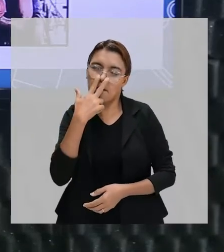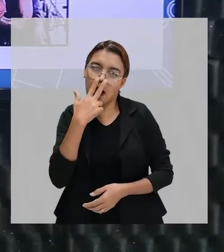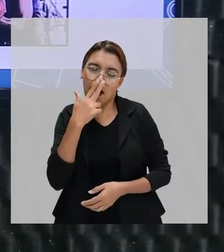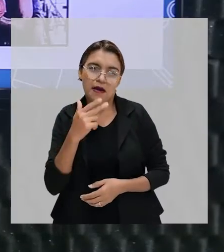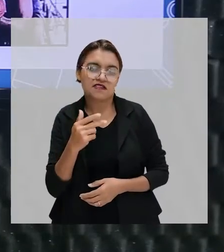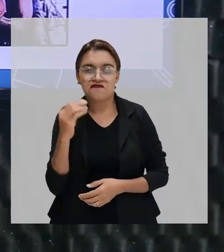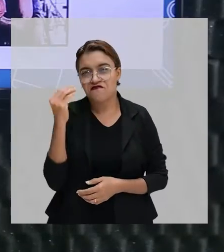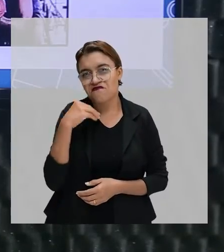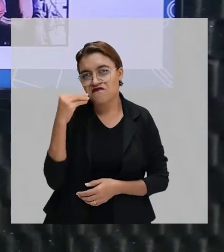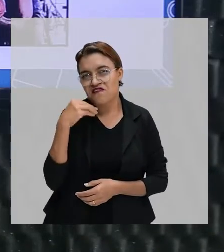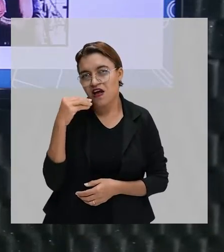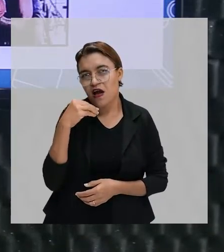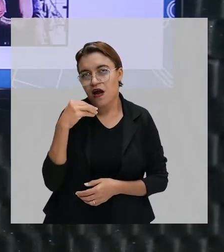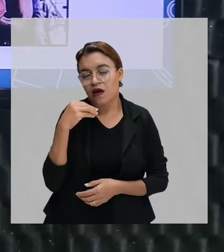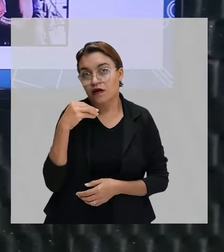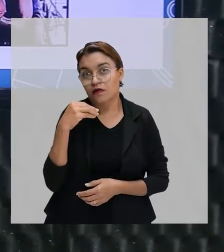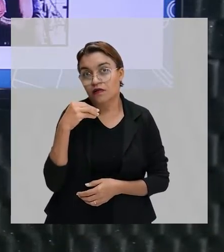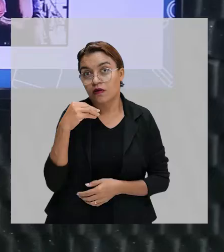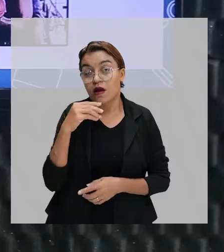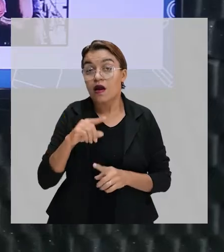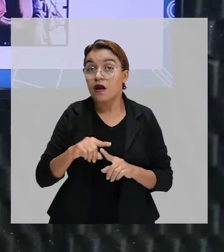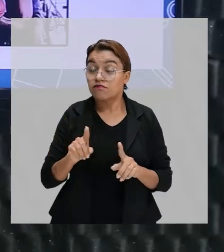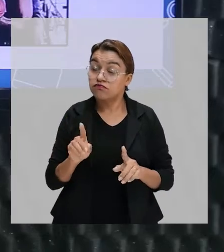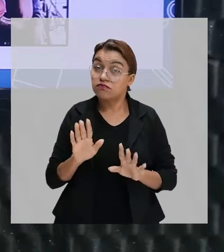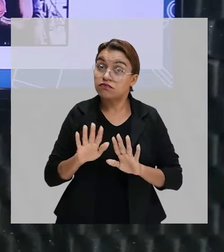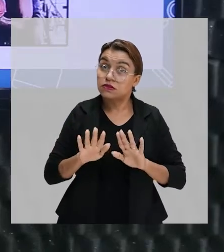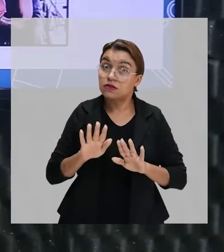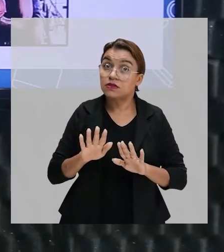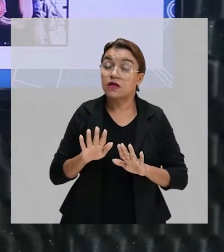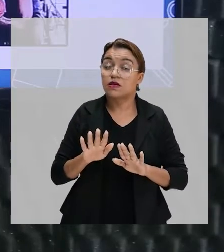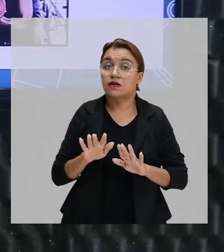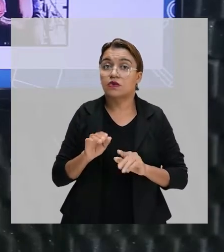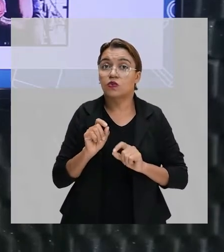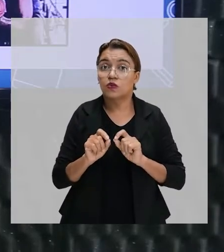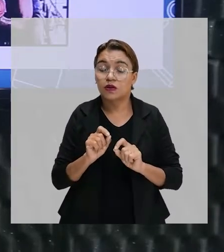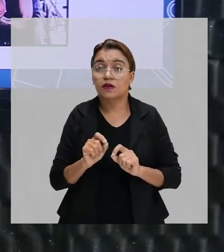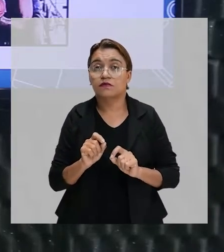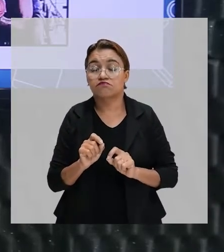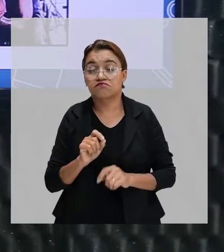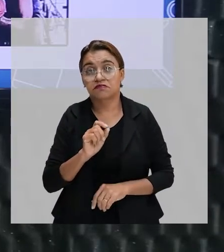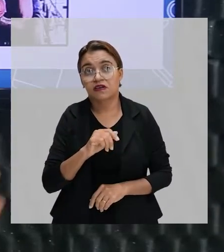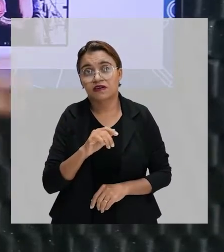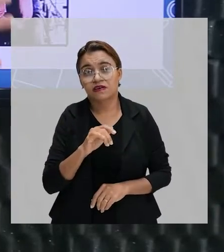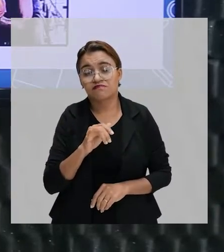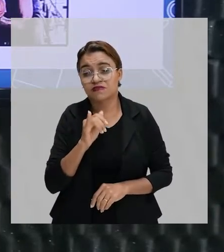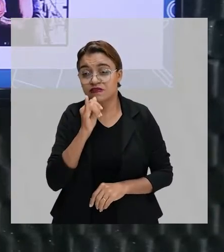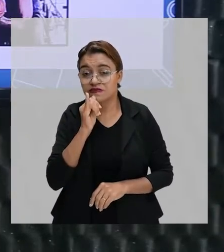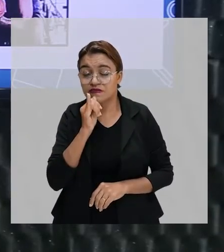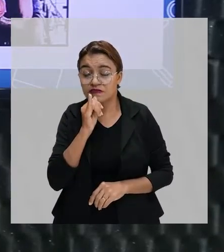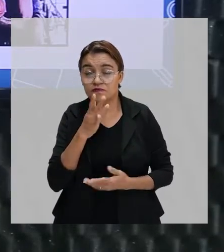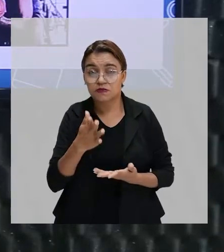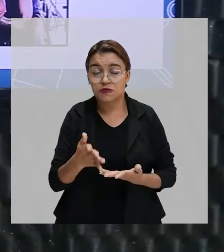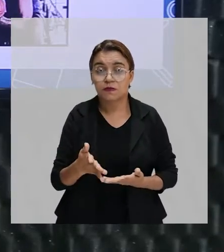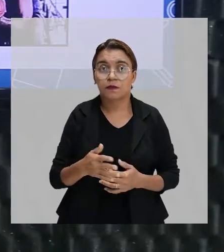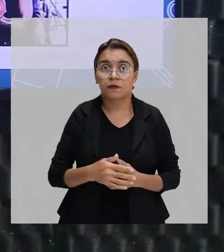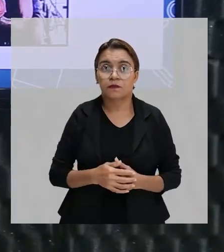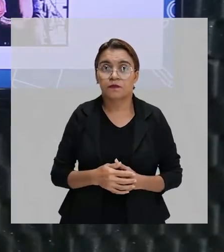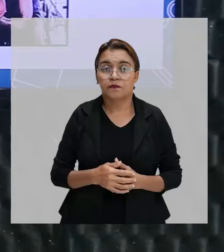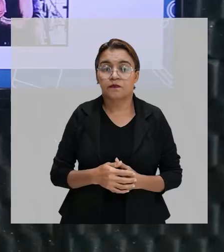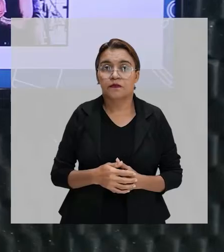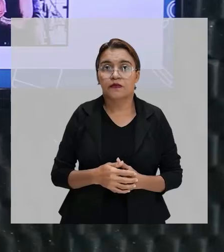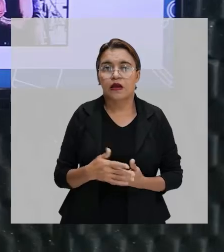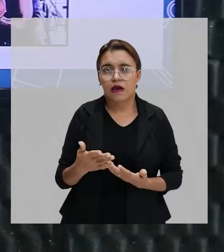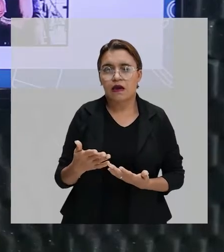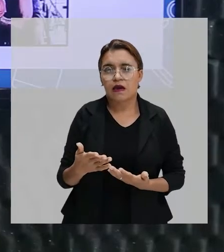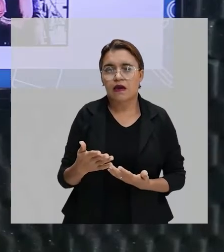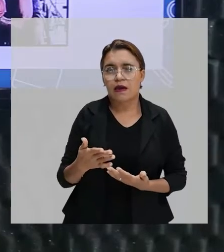fraquinho isso aqui outro de fato ele sofre um processo de degeneração aí